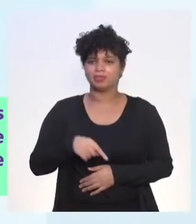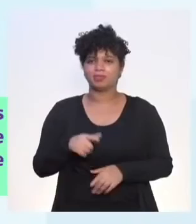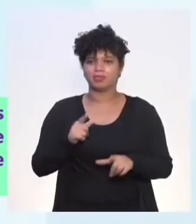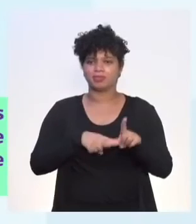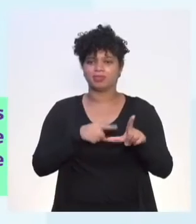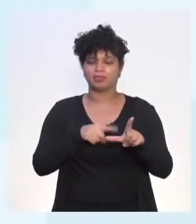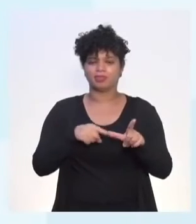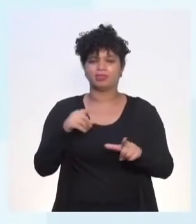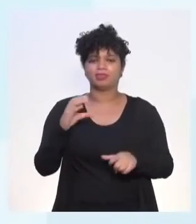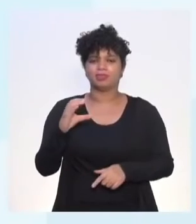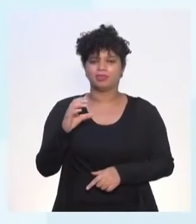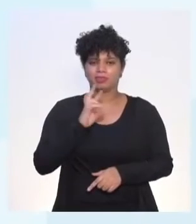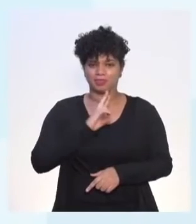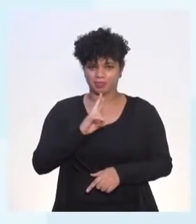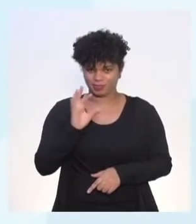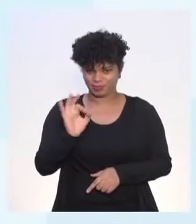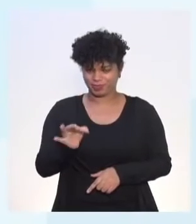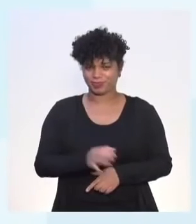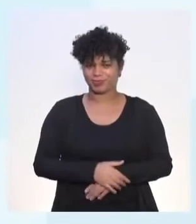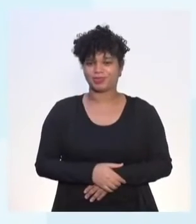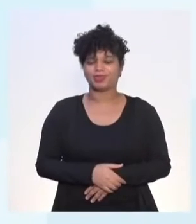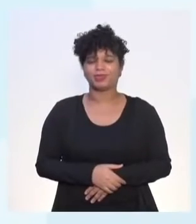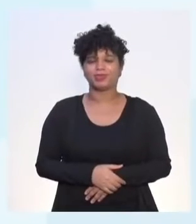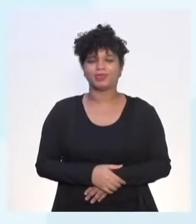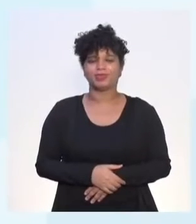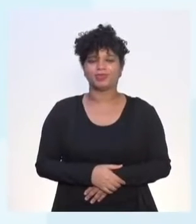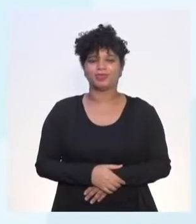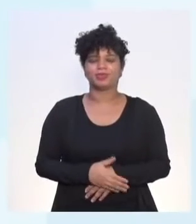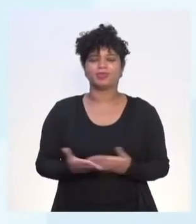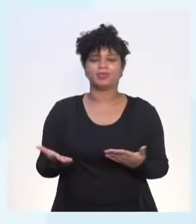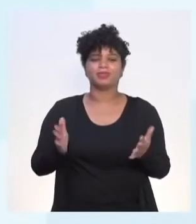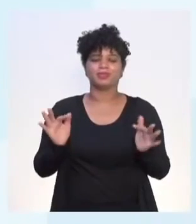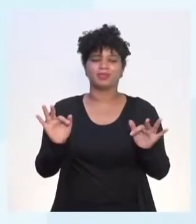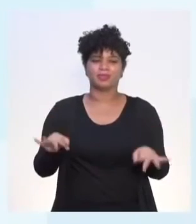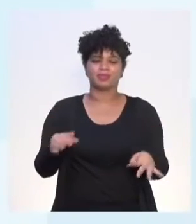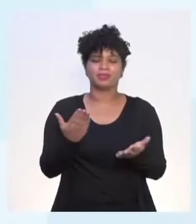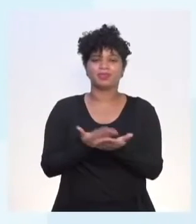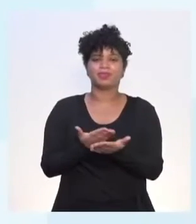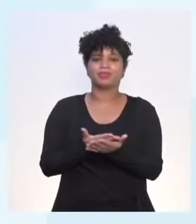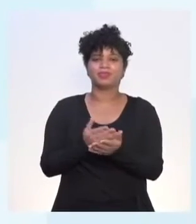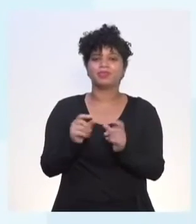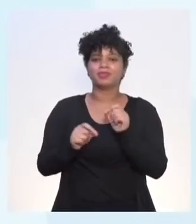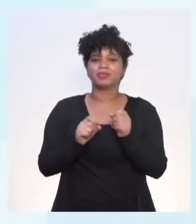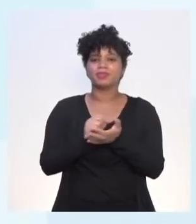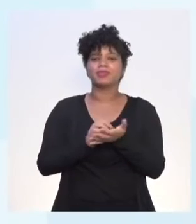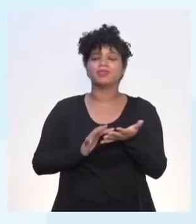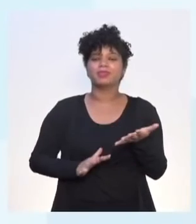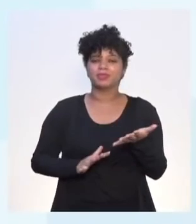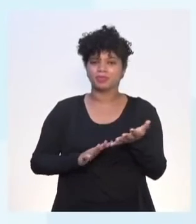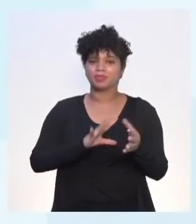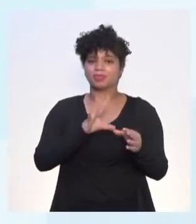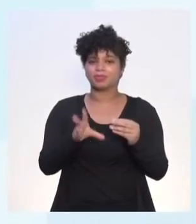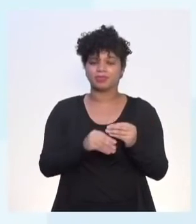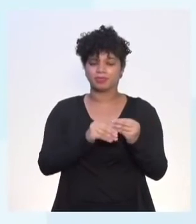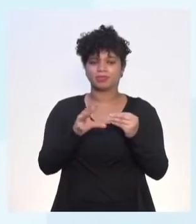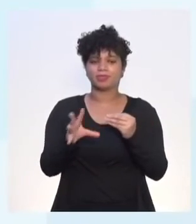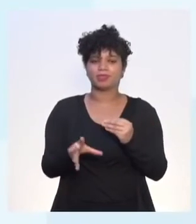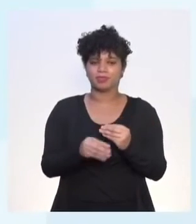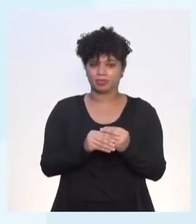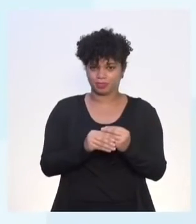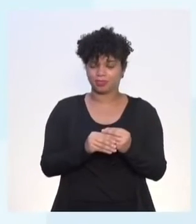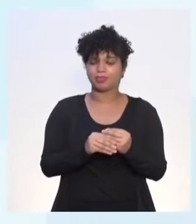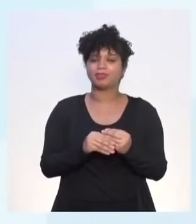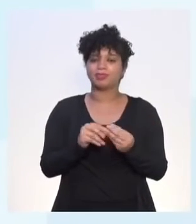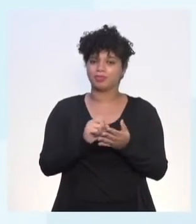C é a resposta certa. Para o final da aula, nós temos as atividades complementares. É